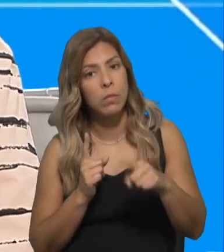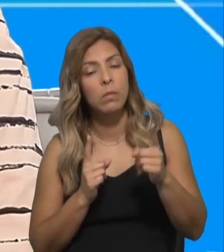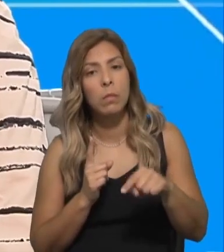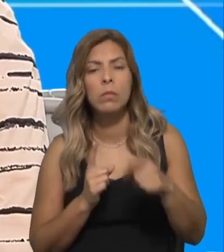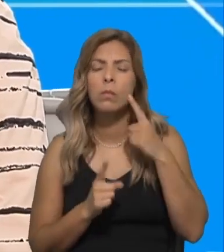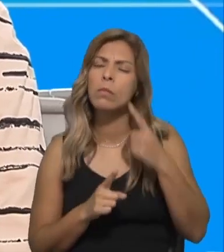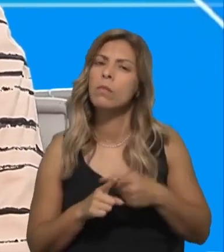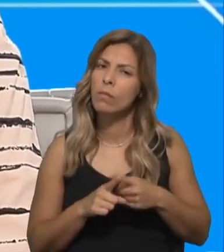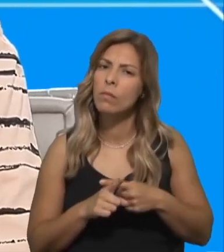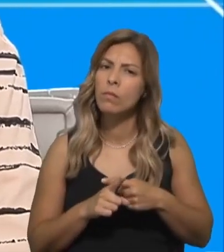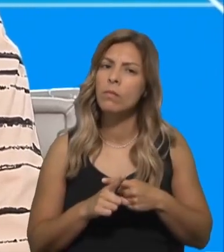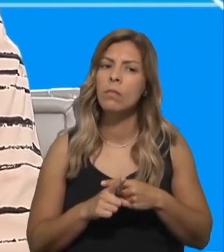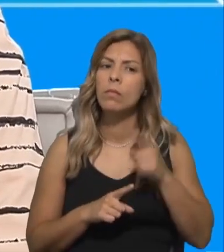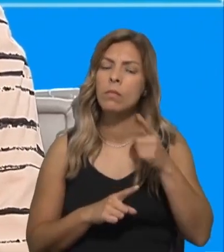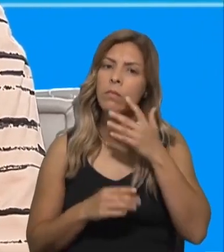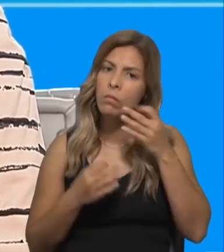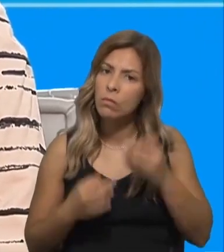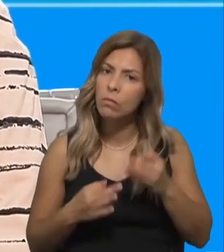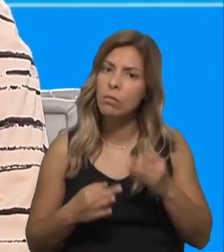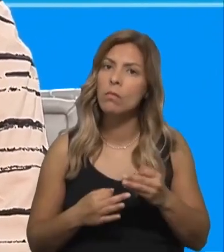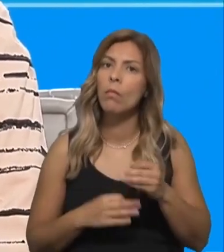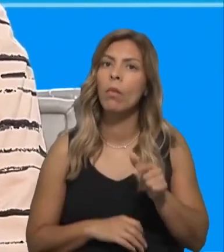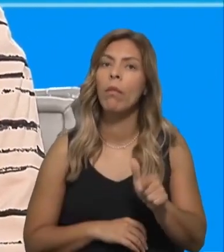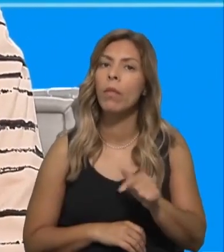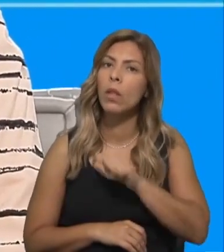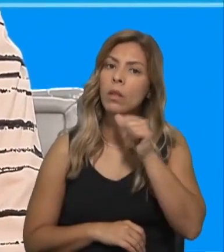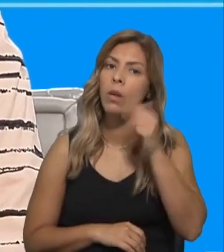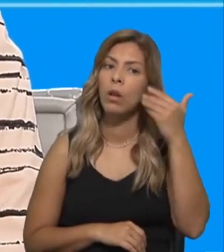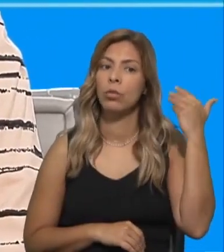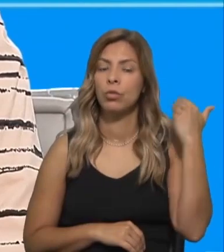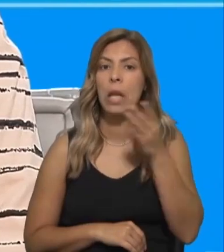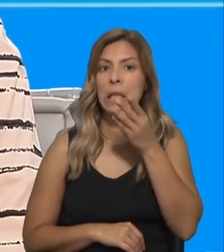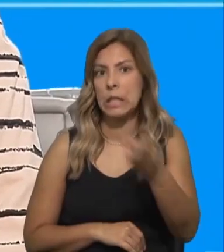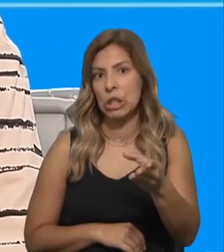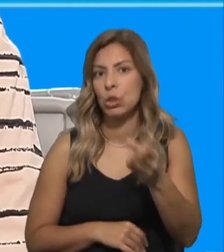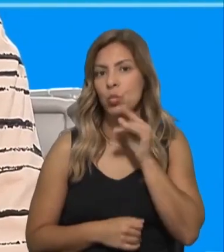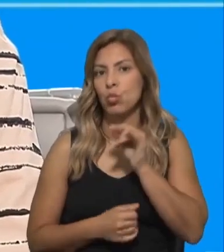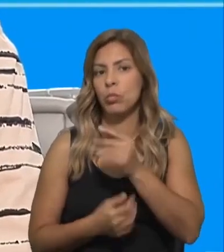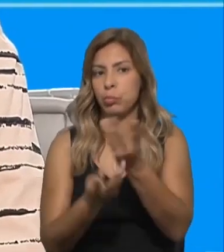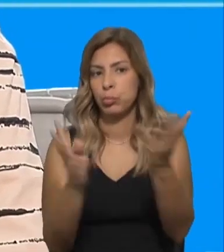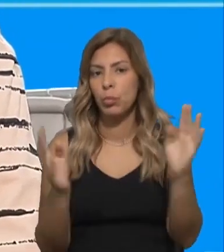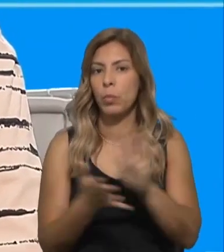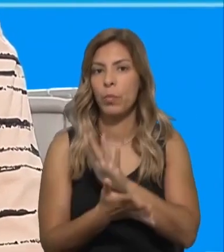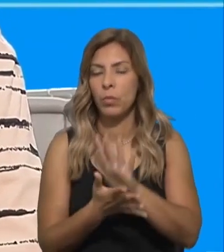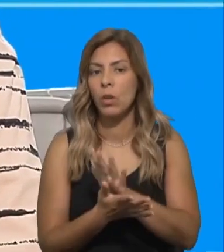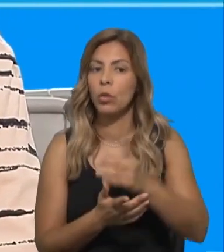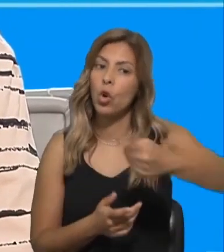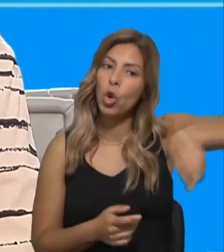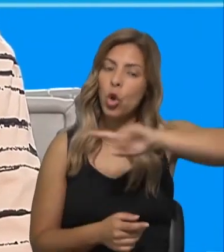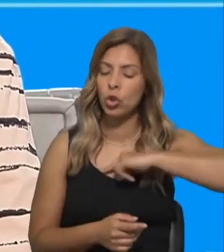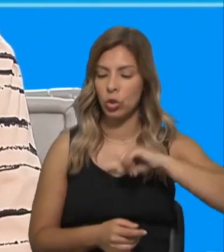que tenha transportado justamente para o que ele tinha para dizer aos jornalistas, como ajudando-nos também a perceber